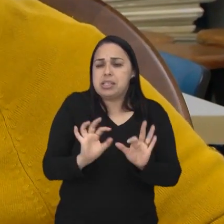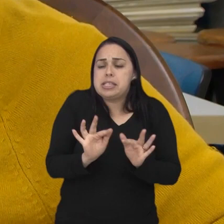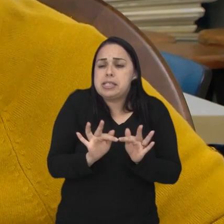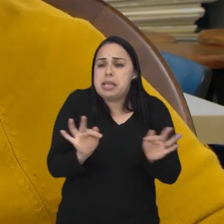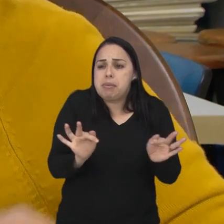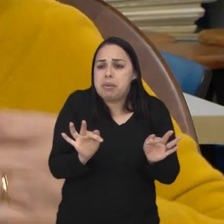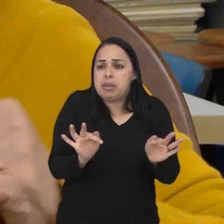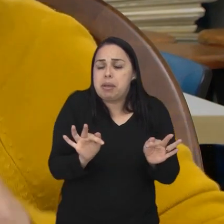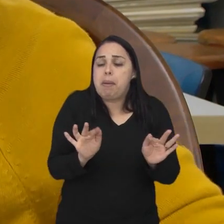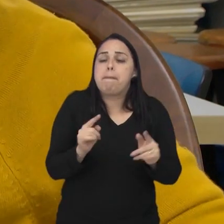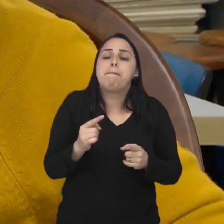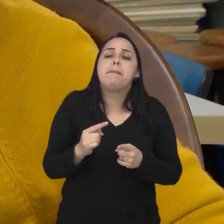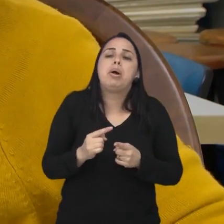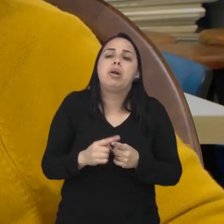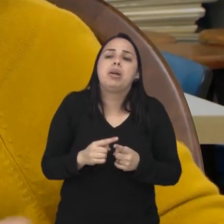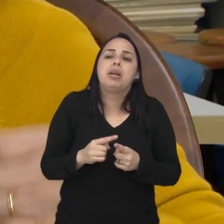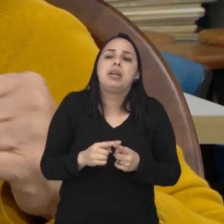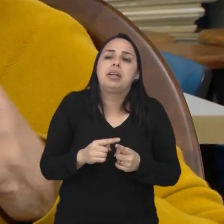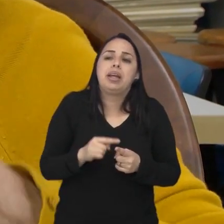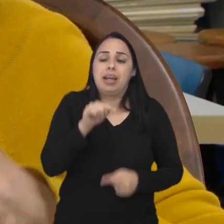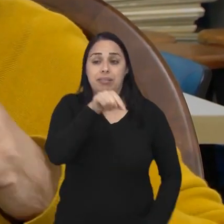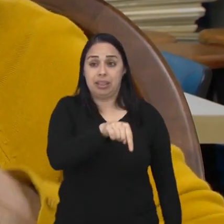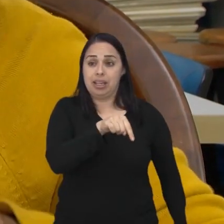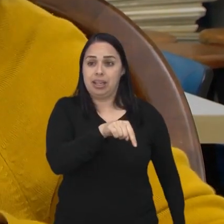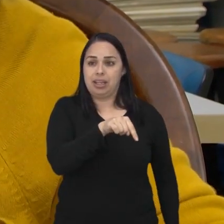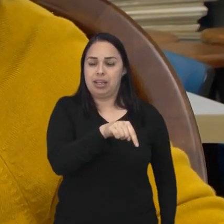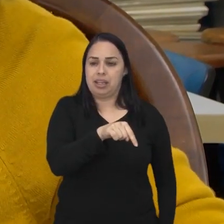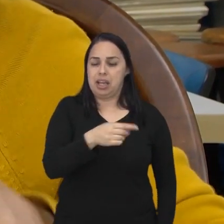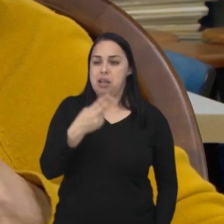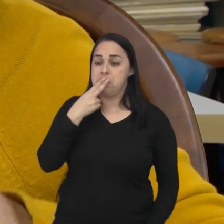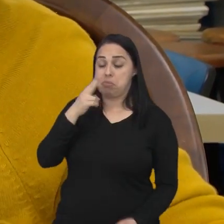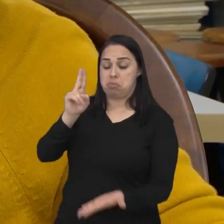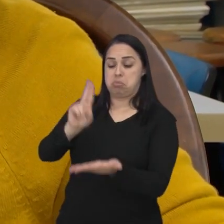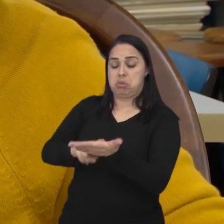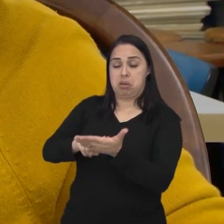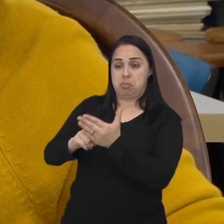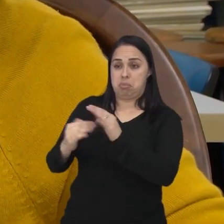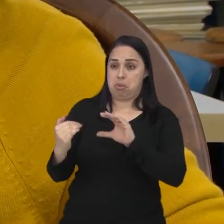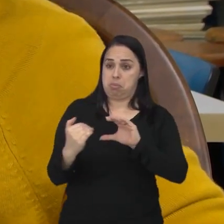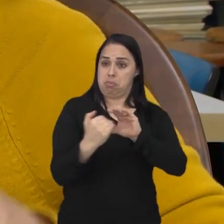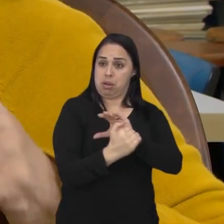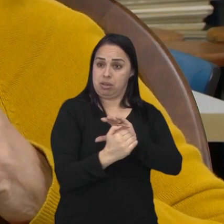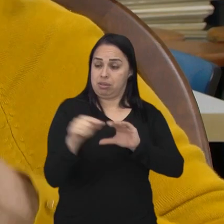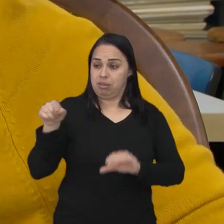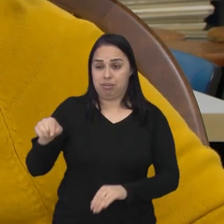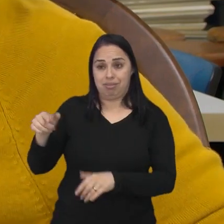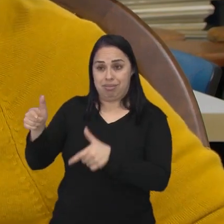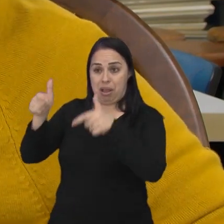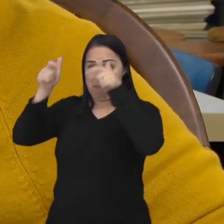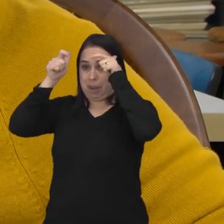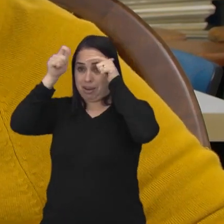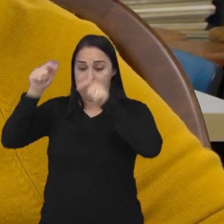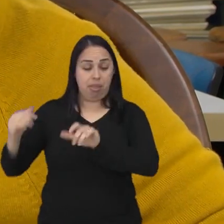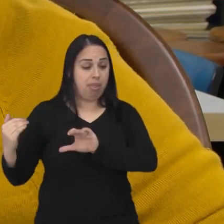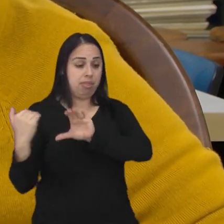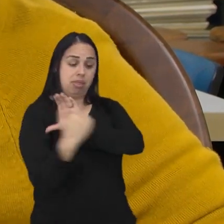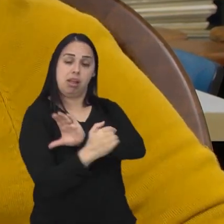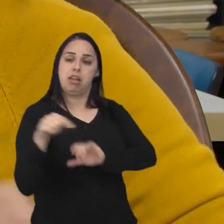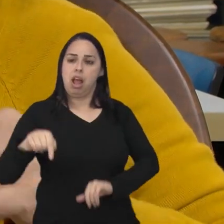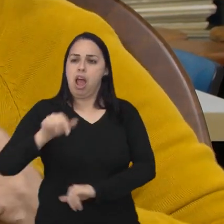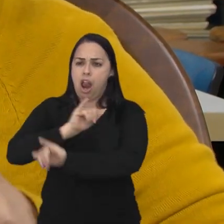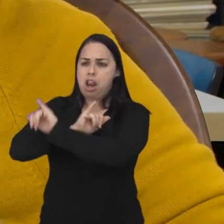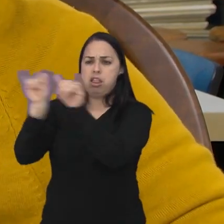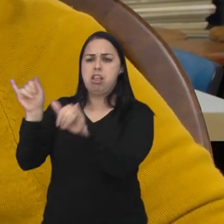até bem tímida. Por quê? Porque ele recebeu naquele momento uma carta da princesa